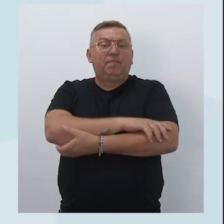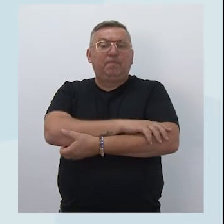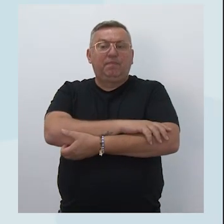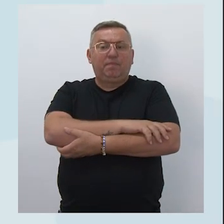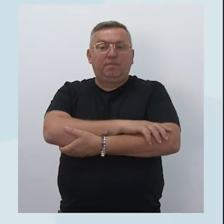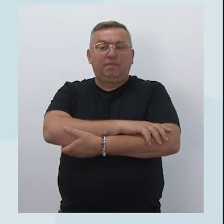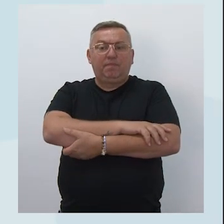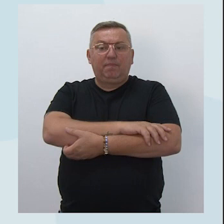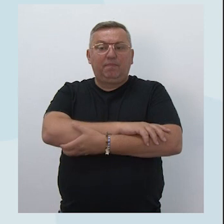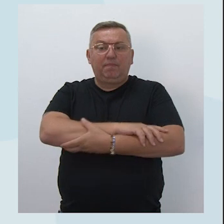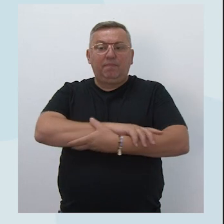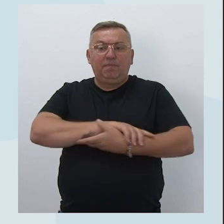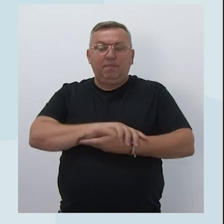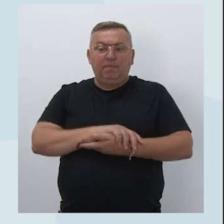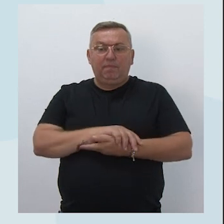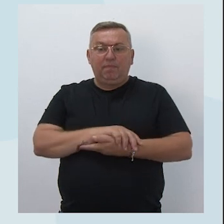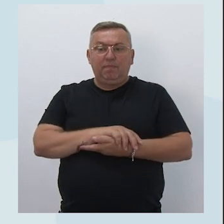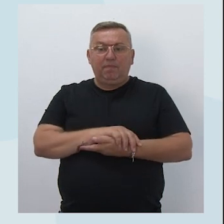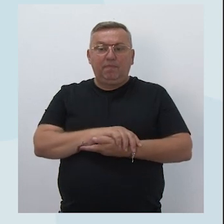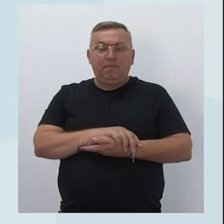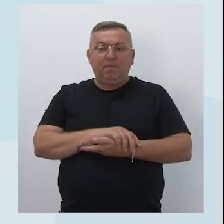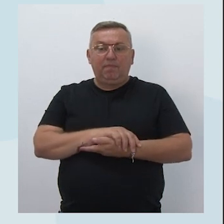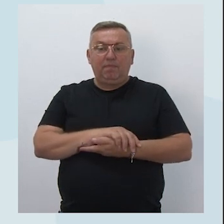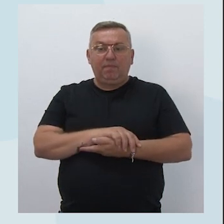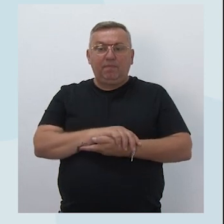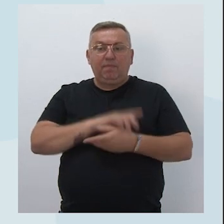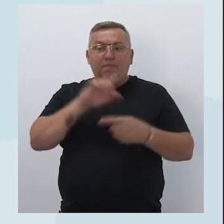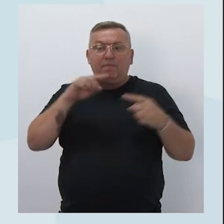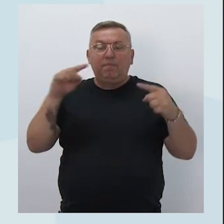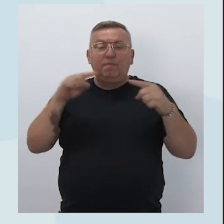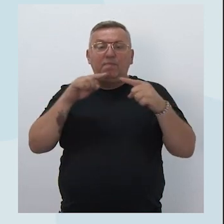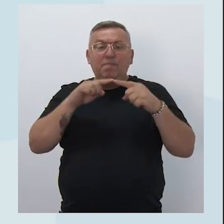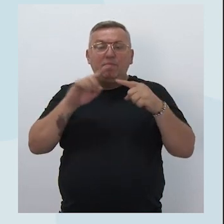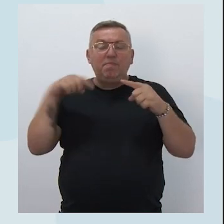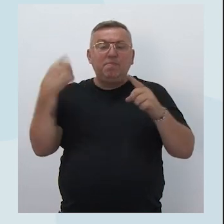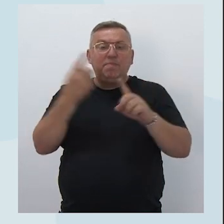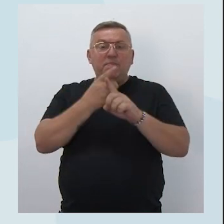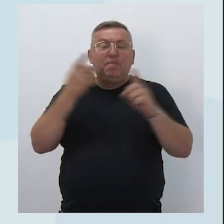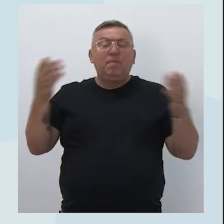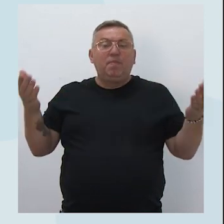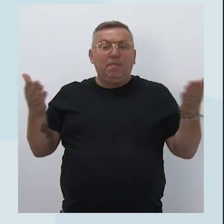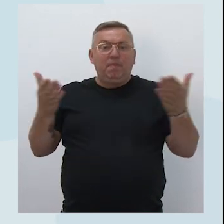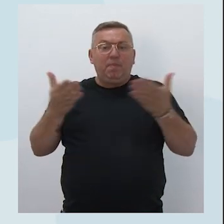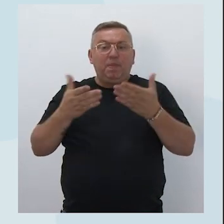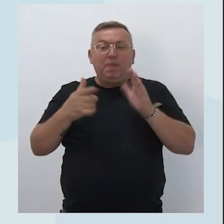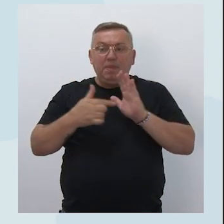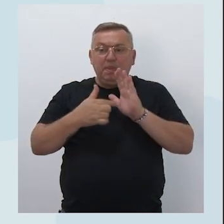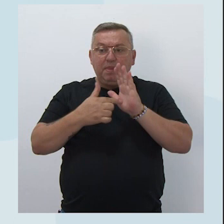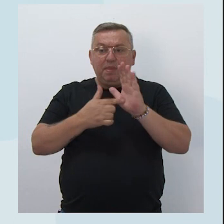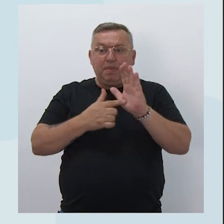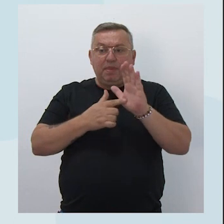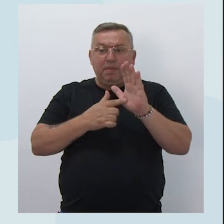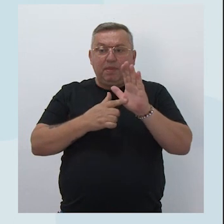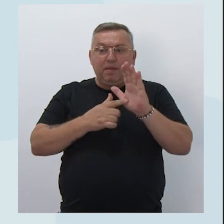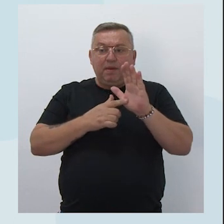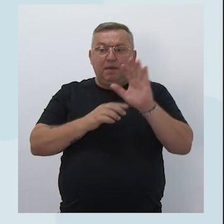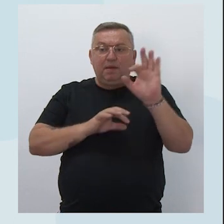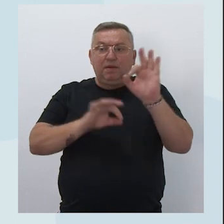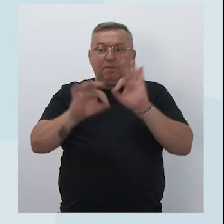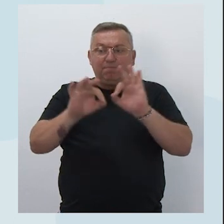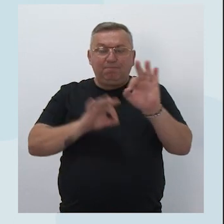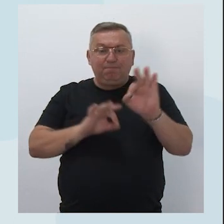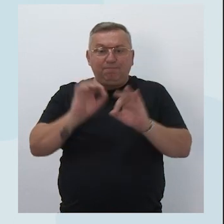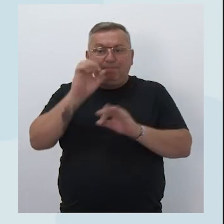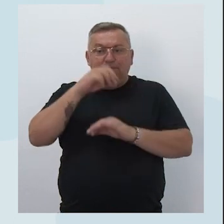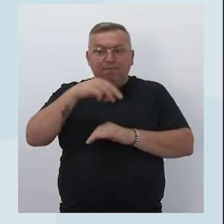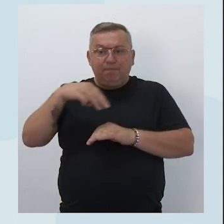Deixa primeiro, ok, obrigada. Os objetivos do nosso encontro de hoje, né? Apresentar a estrutura da arquitetura do